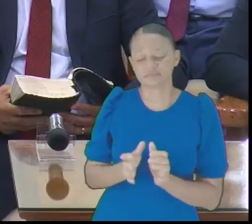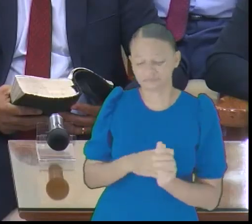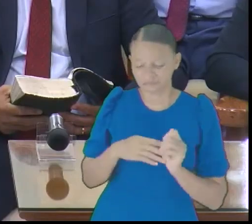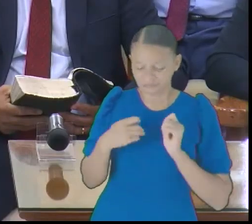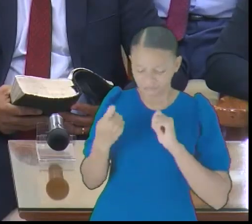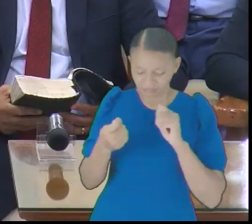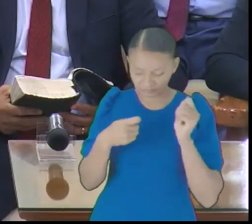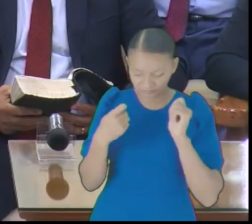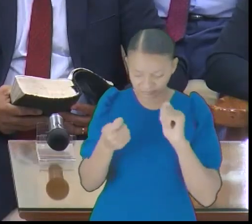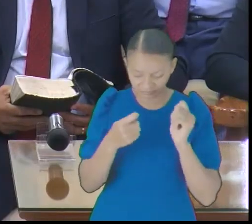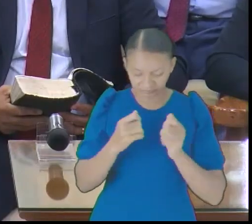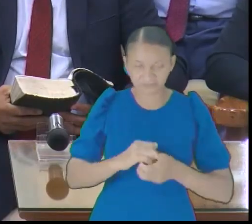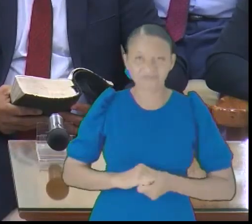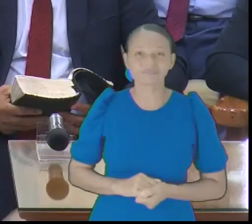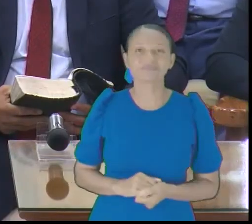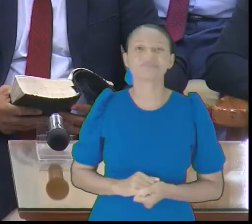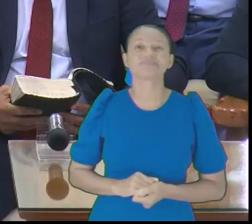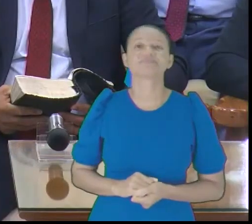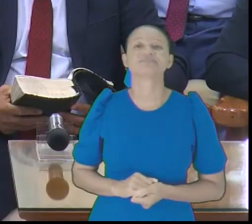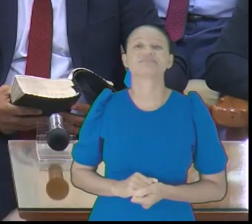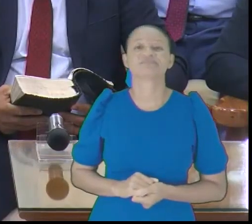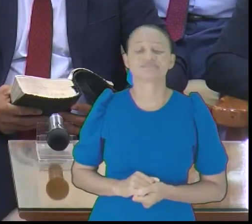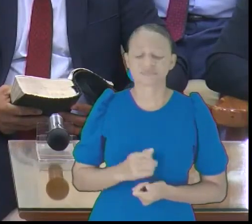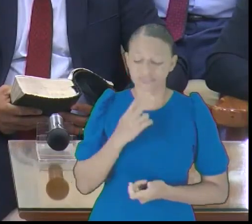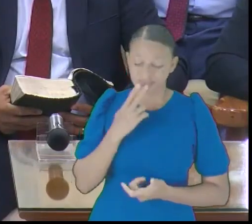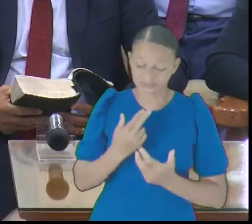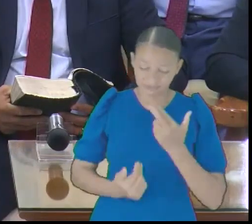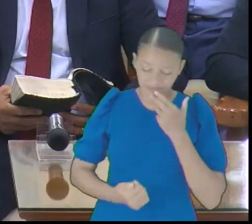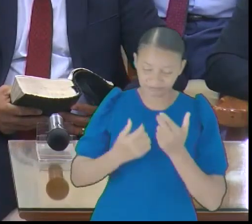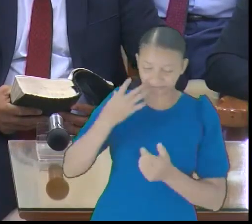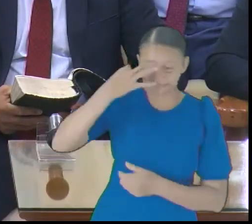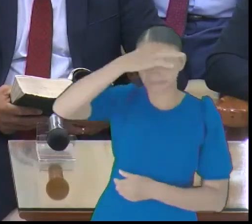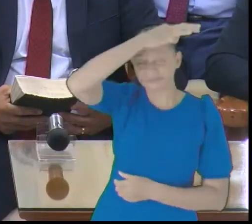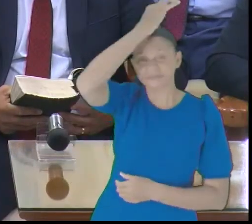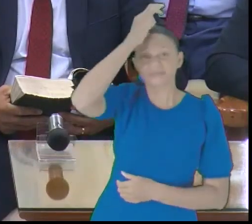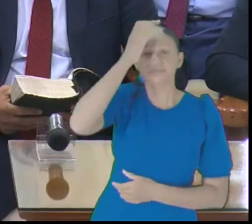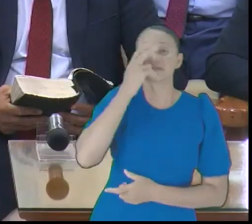Alemande, suducumanta, shedevianai.